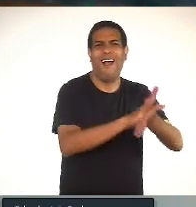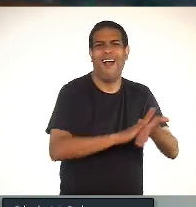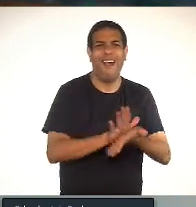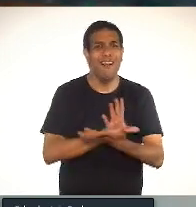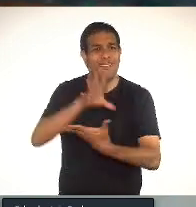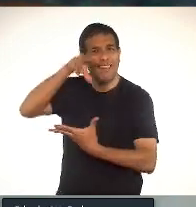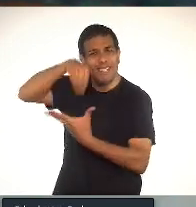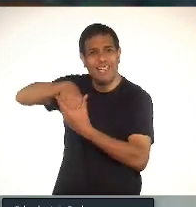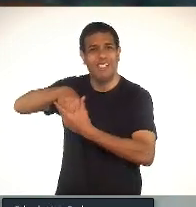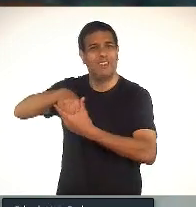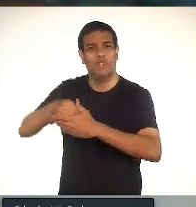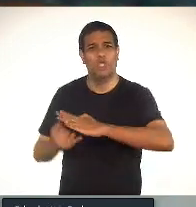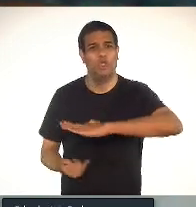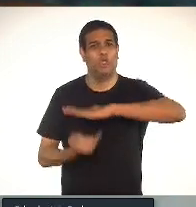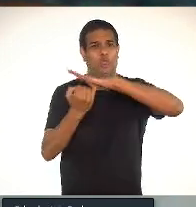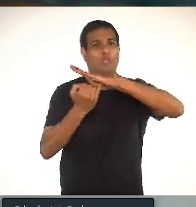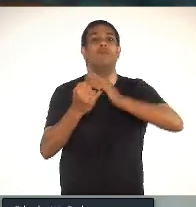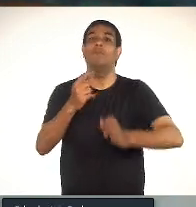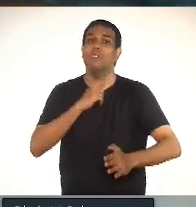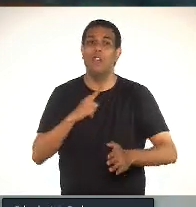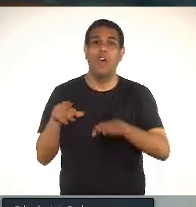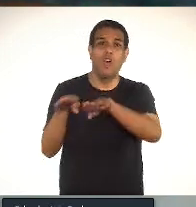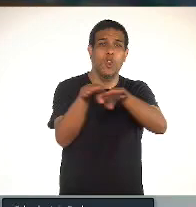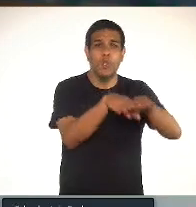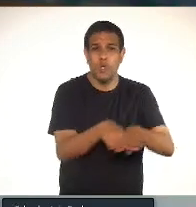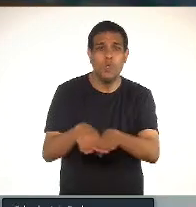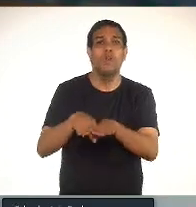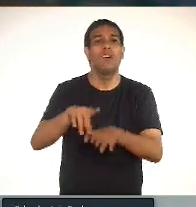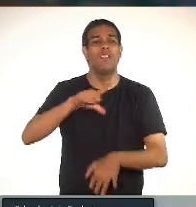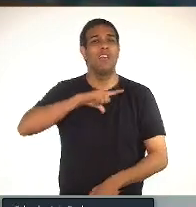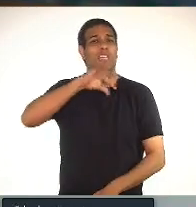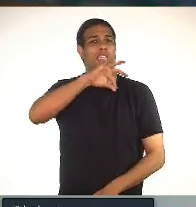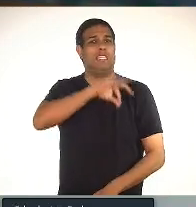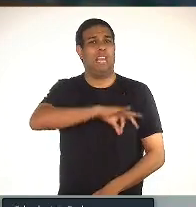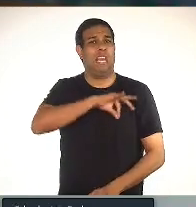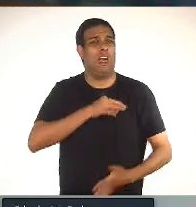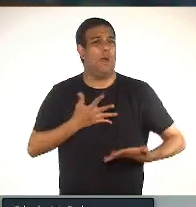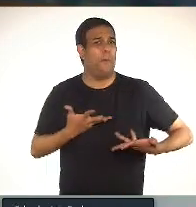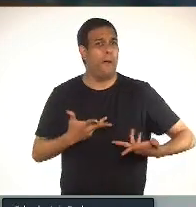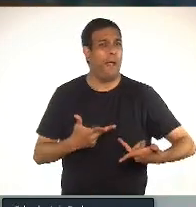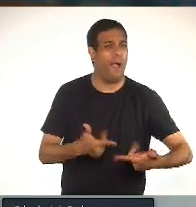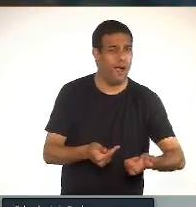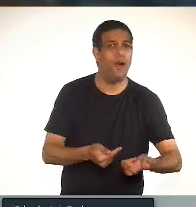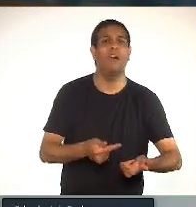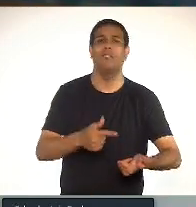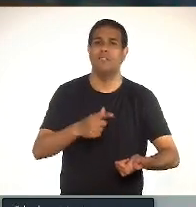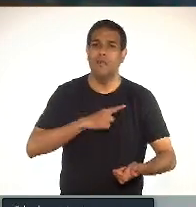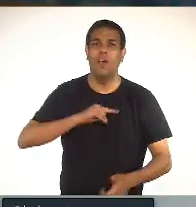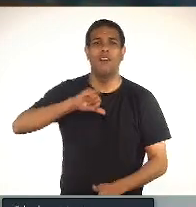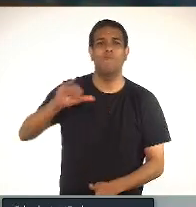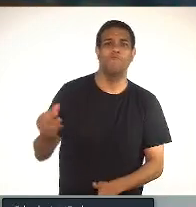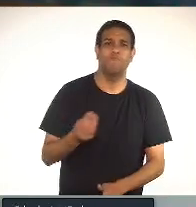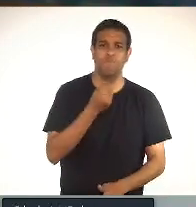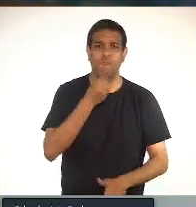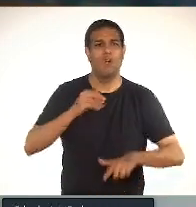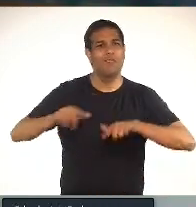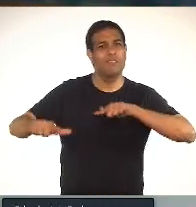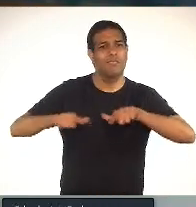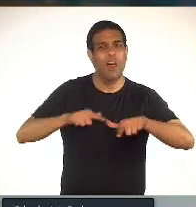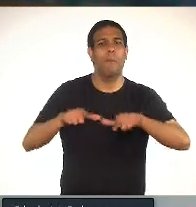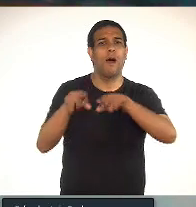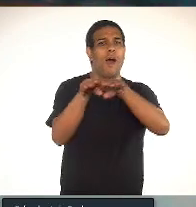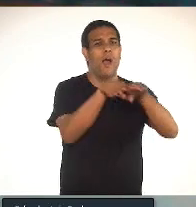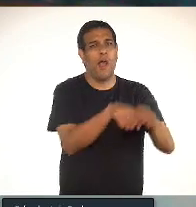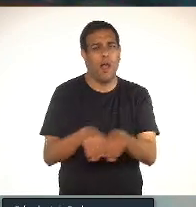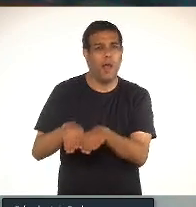institucional, que possa fazer uma melhor distribuição de renda, que possa oportunizar melhores condições